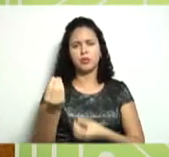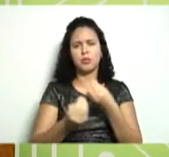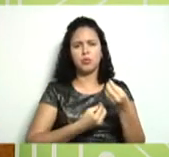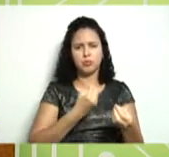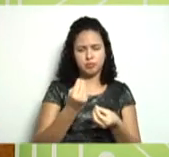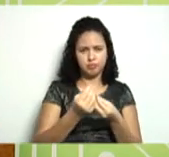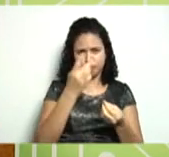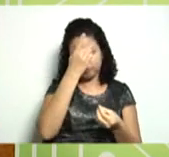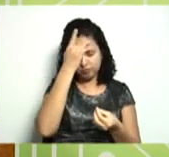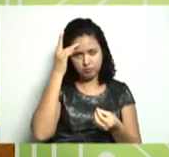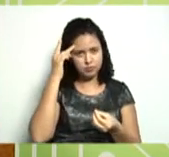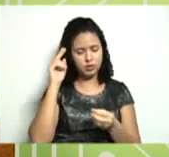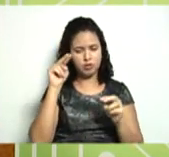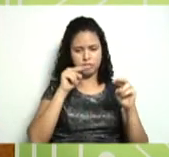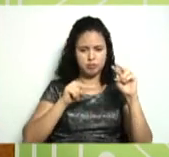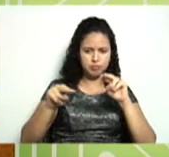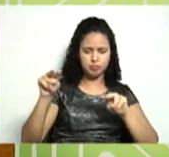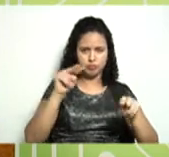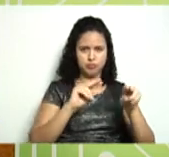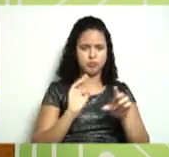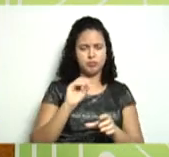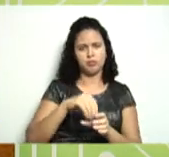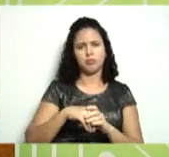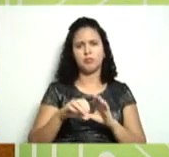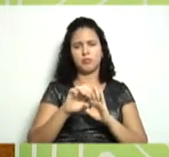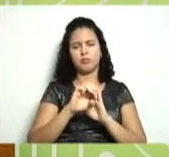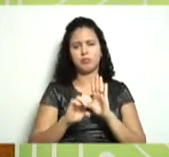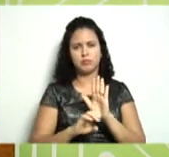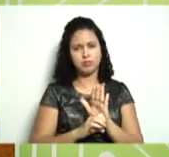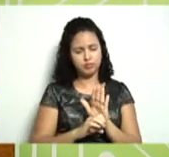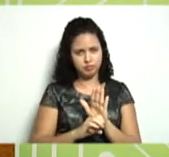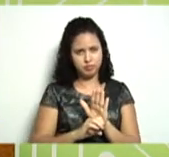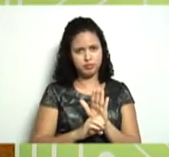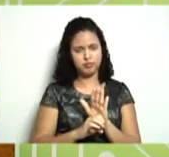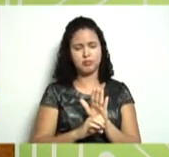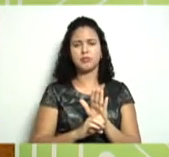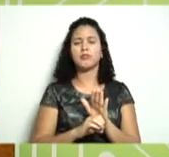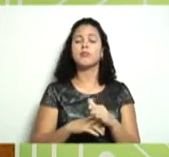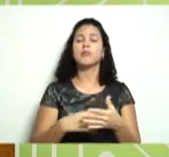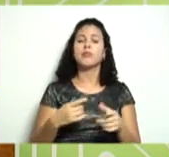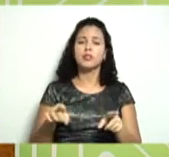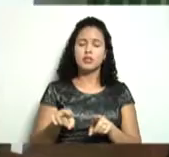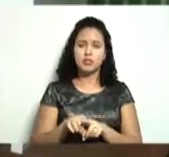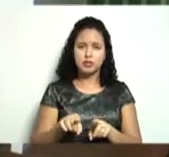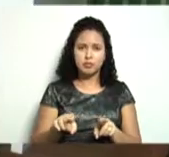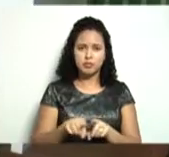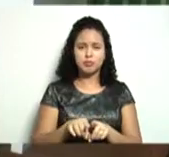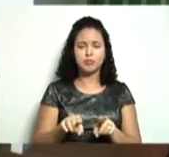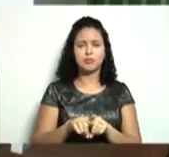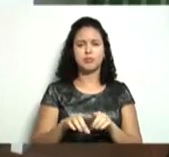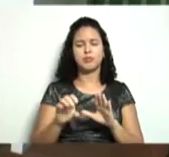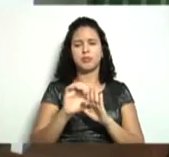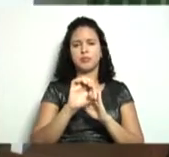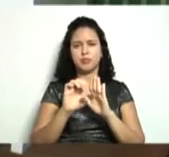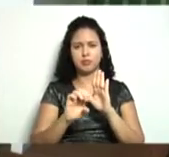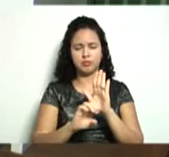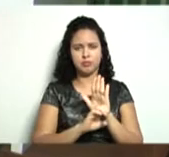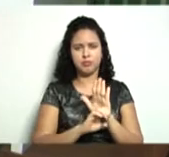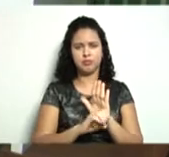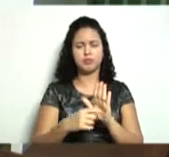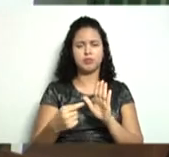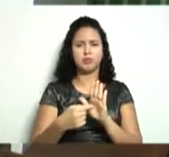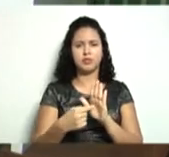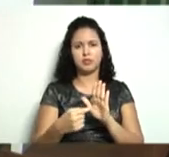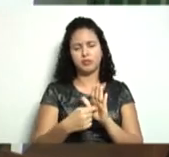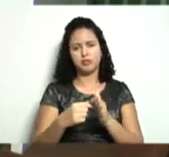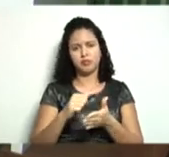como as pessoas vão te ver, vai estar dentro desse estatuto. Inclusive, né, professor, nós temos o estatuto como tarefa